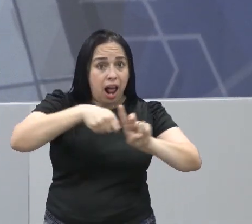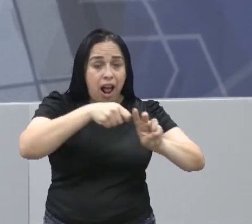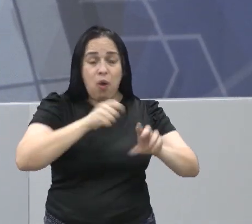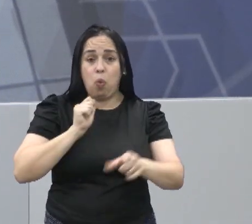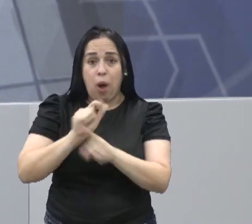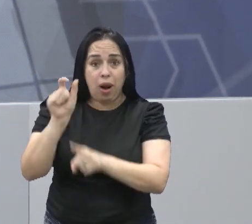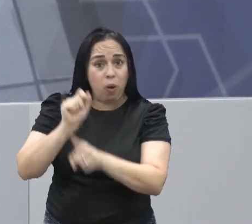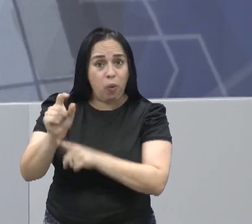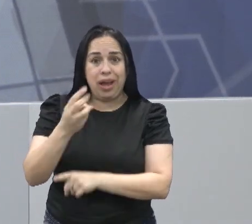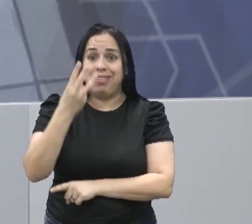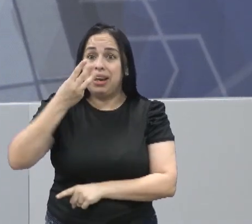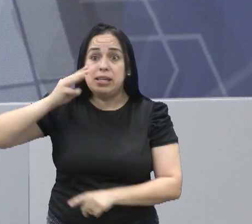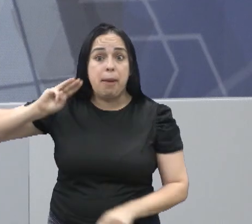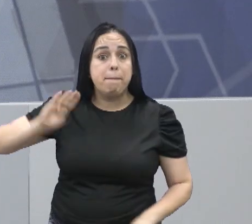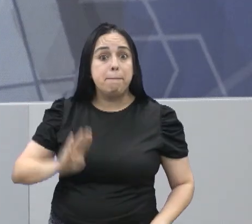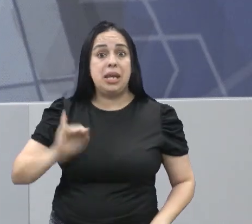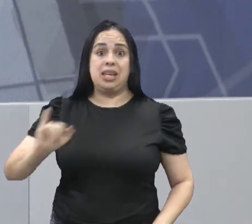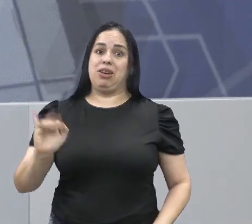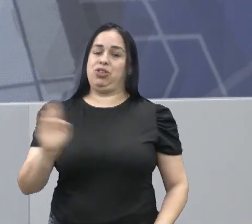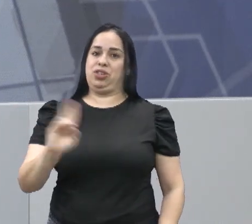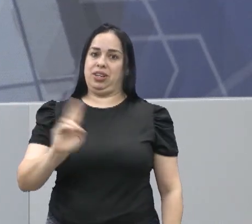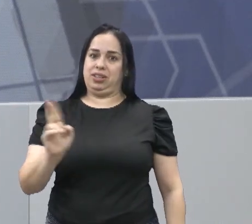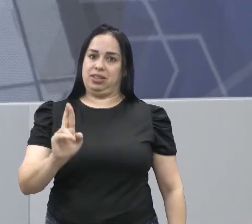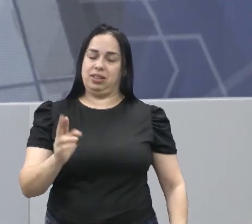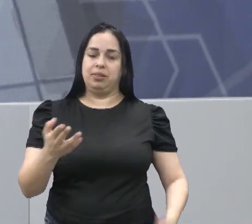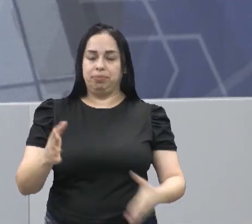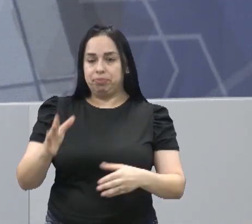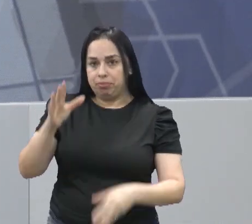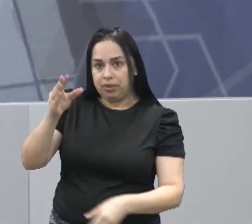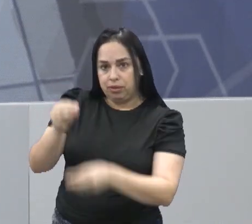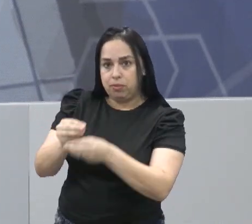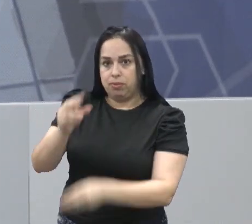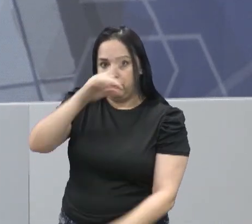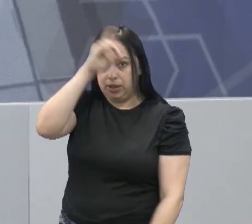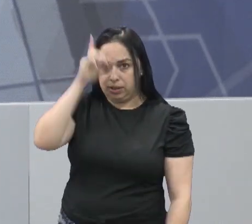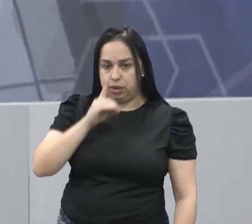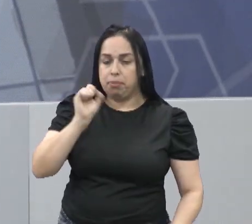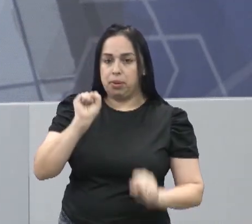bilhões é muita grana. A parte para a vereadora Dulce Rita.